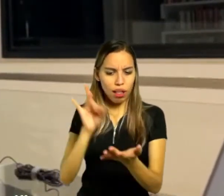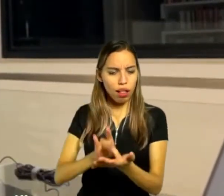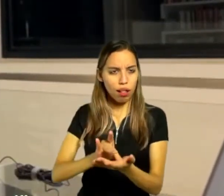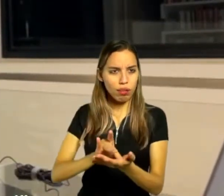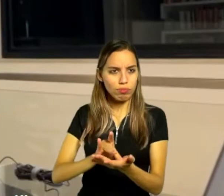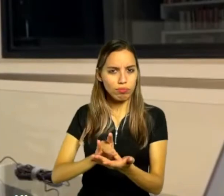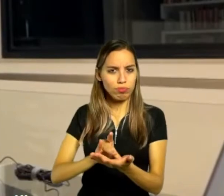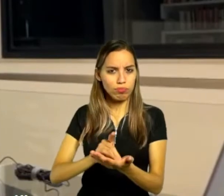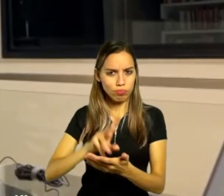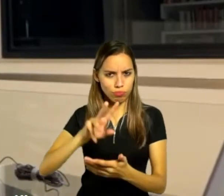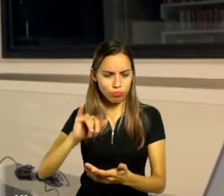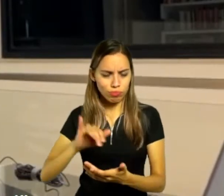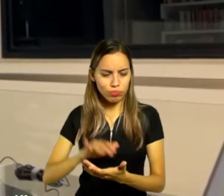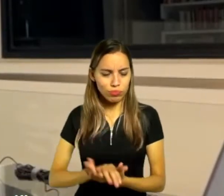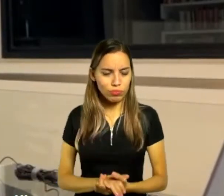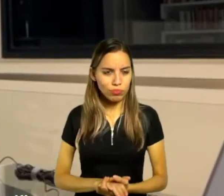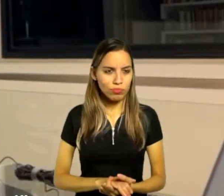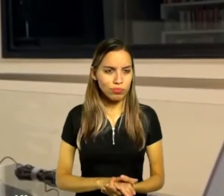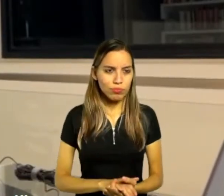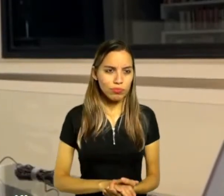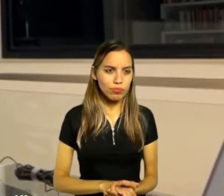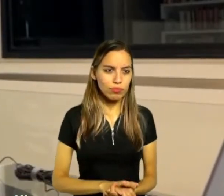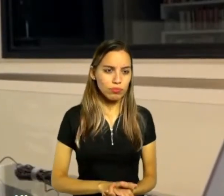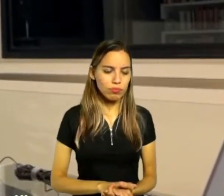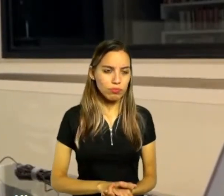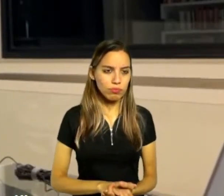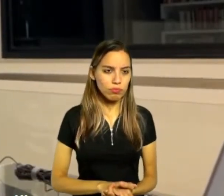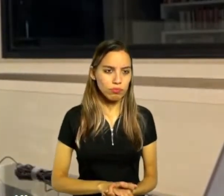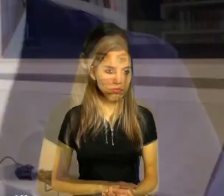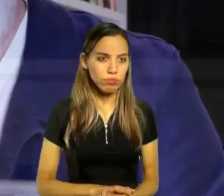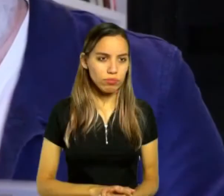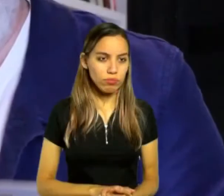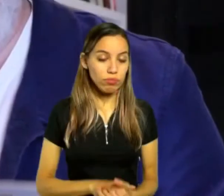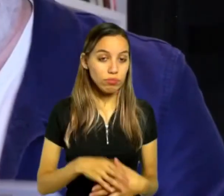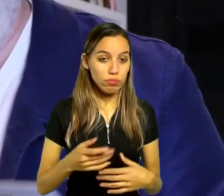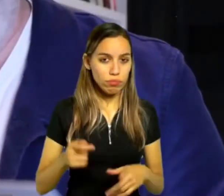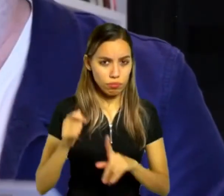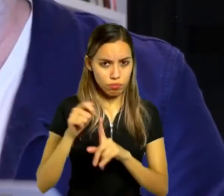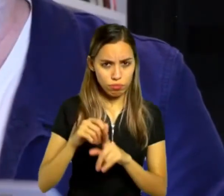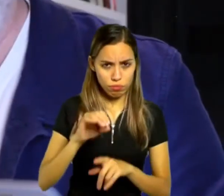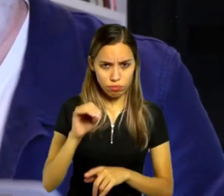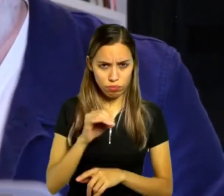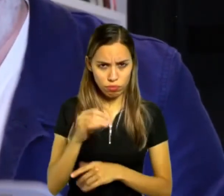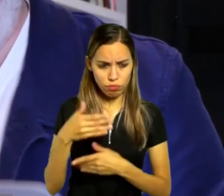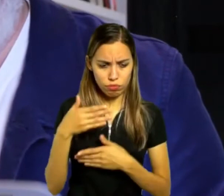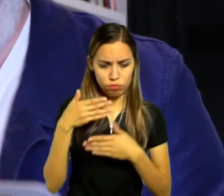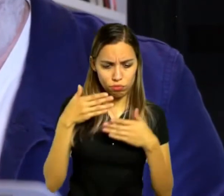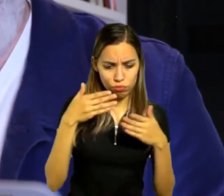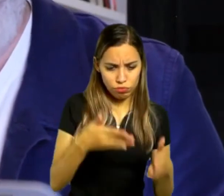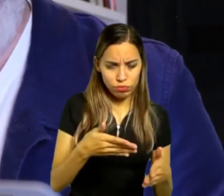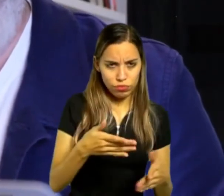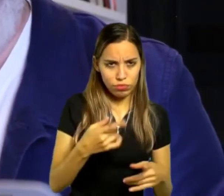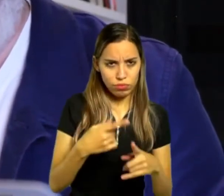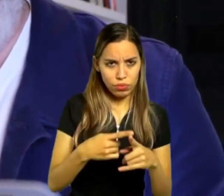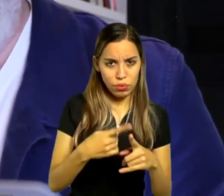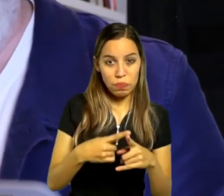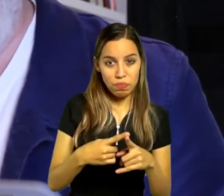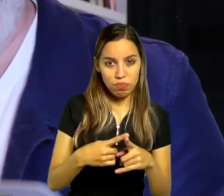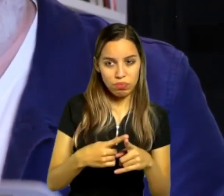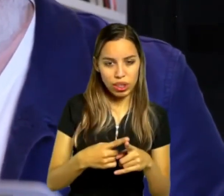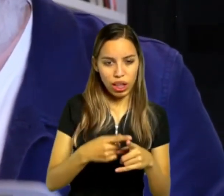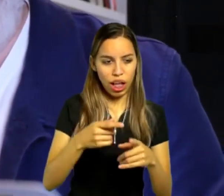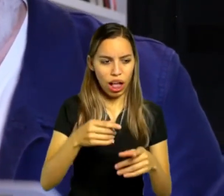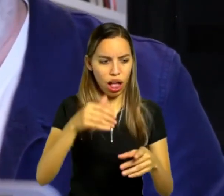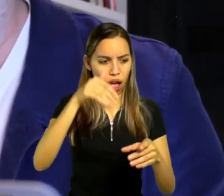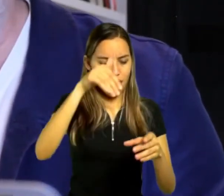tornar realidade. Outubro está chegando, é ali que, é ali que o mundo da democracia se transforma.